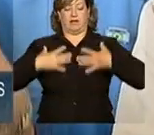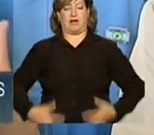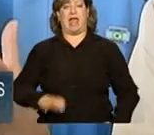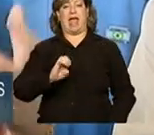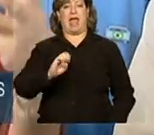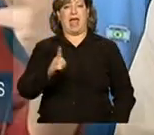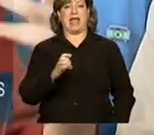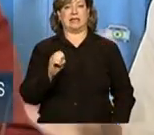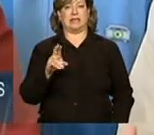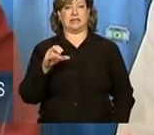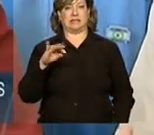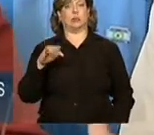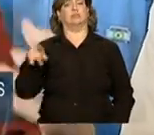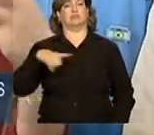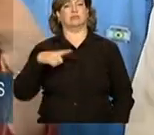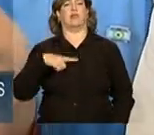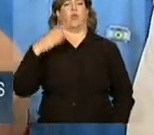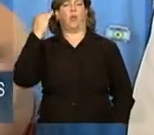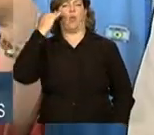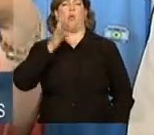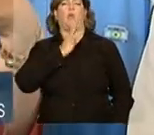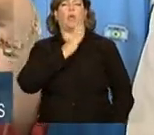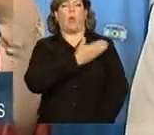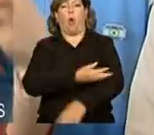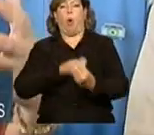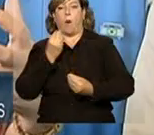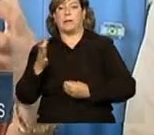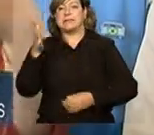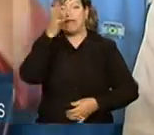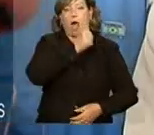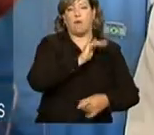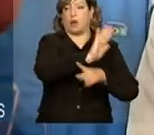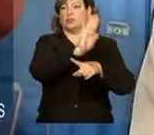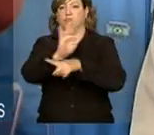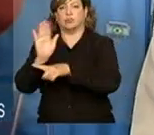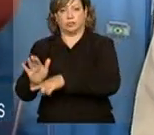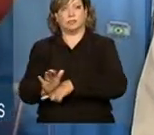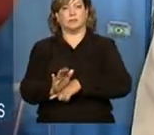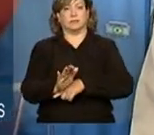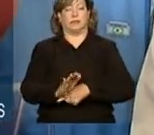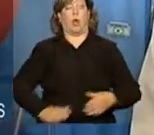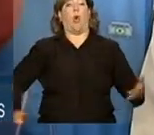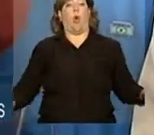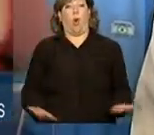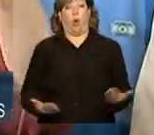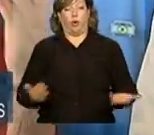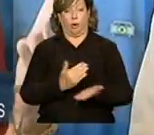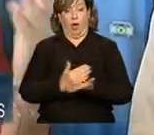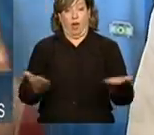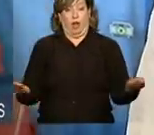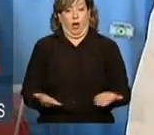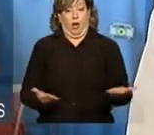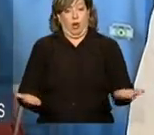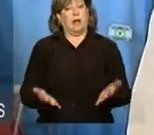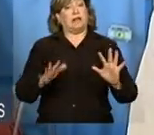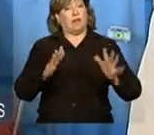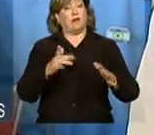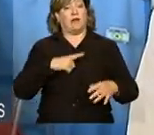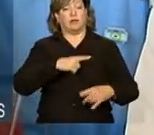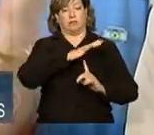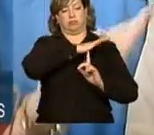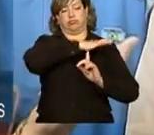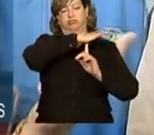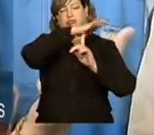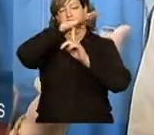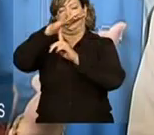grande capacidade de resgate. Tem, não só, hoje, agora, a partir de agora, deve dar para a gente andar de